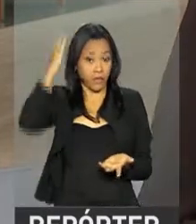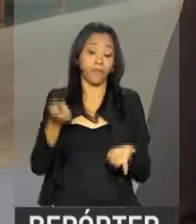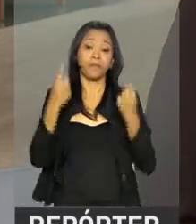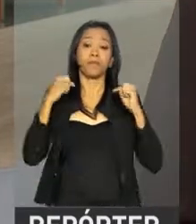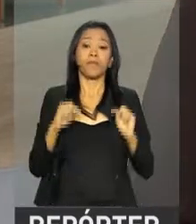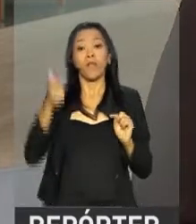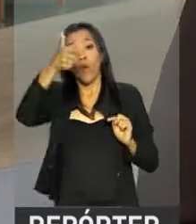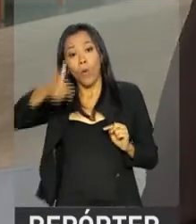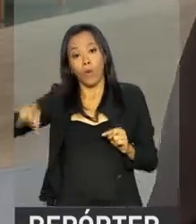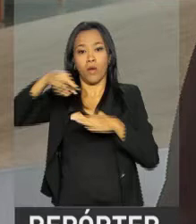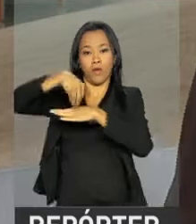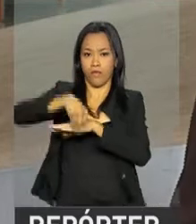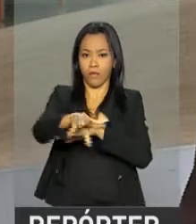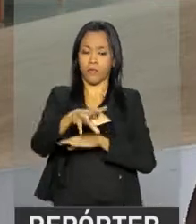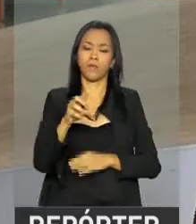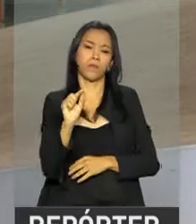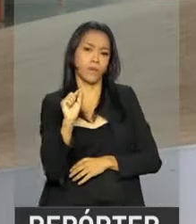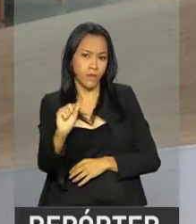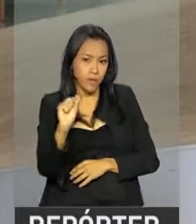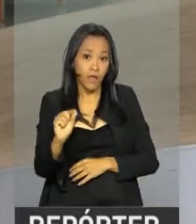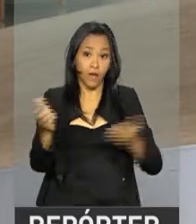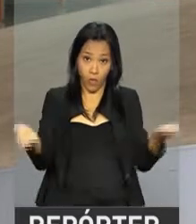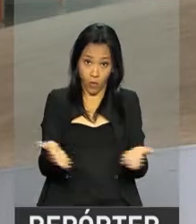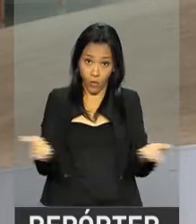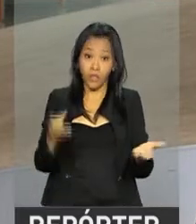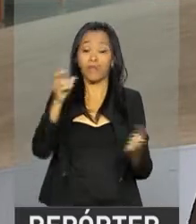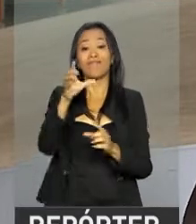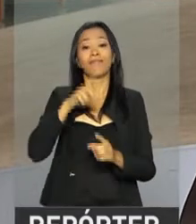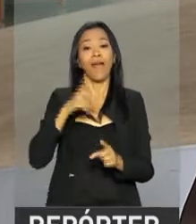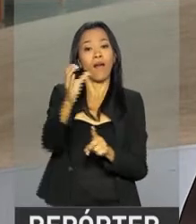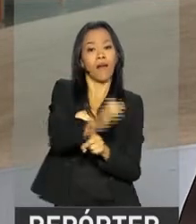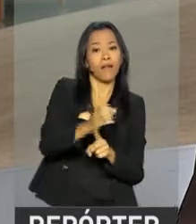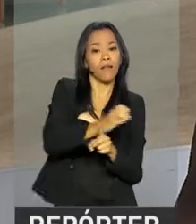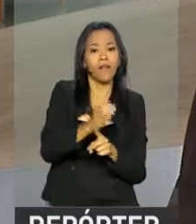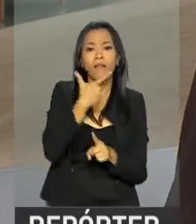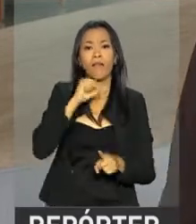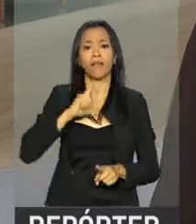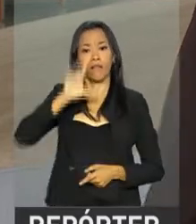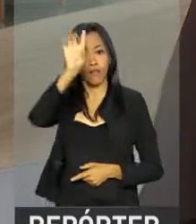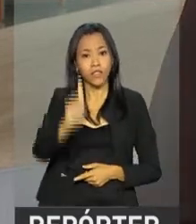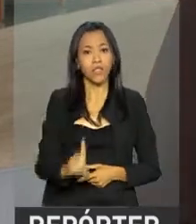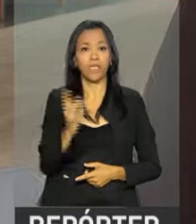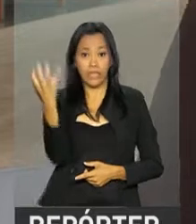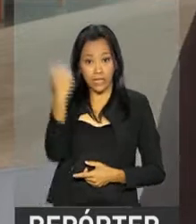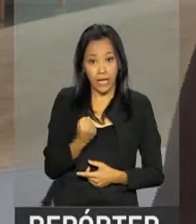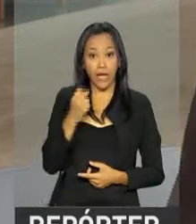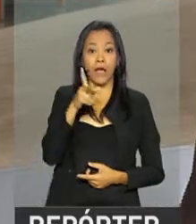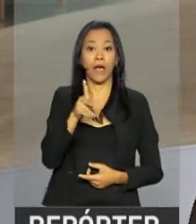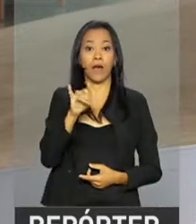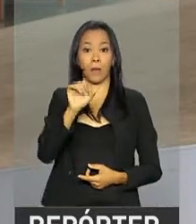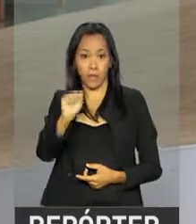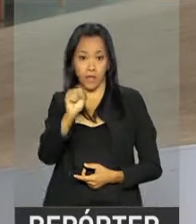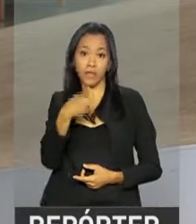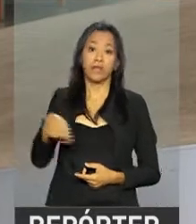uma outra informação, Carolina, é que sai hoje o calendário para quem tem direito ao saque do